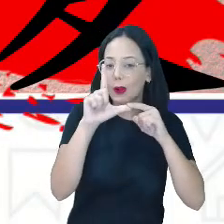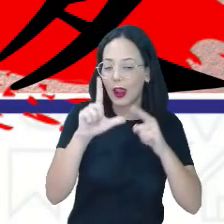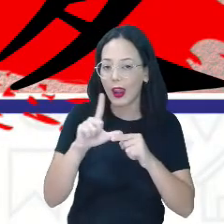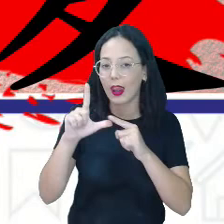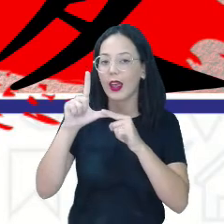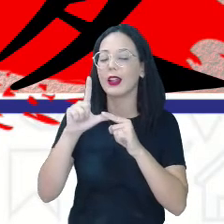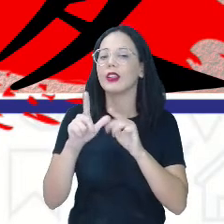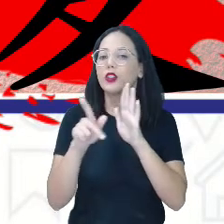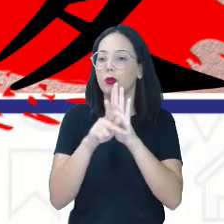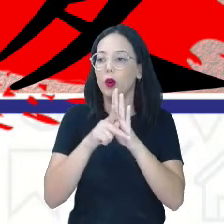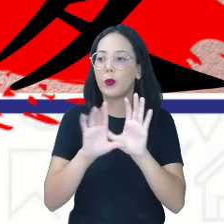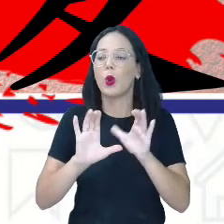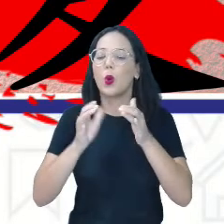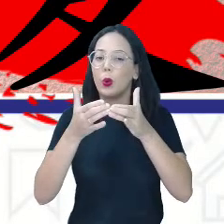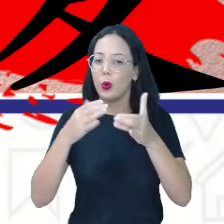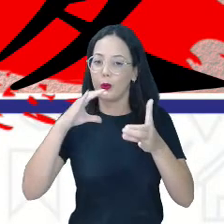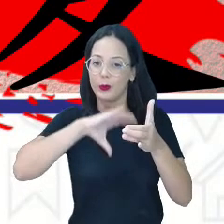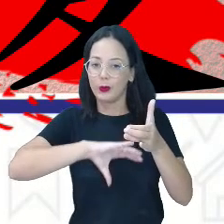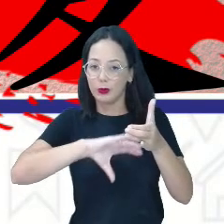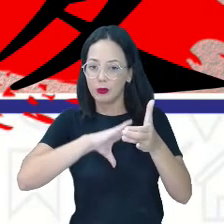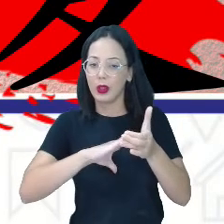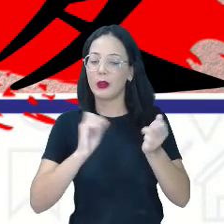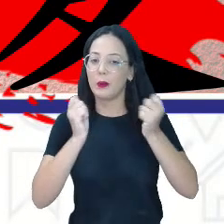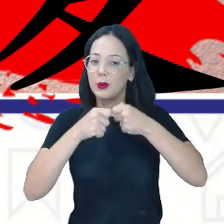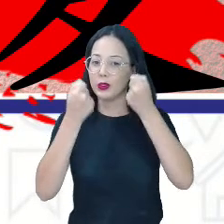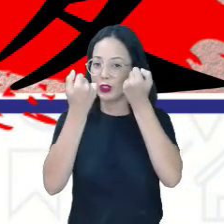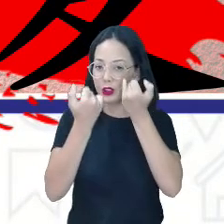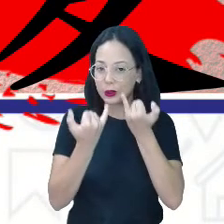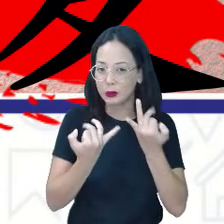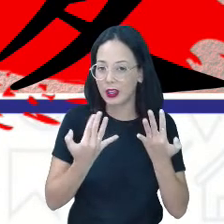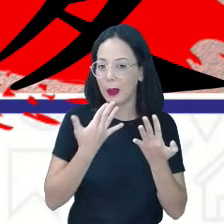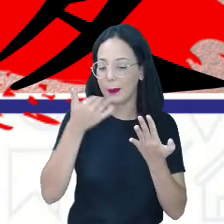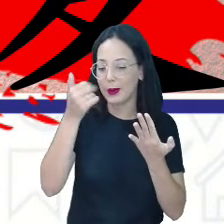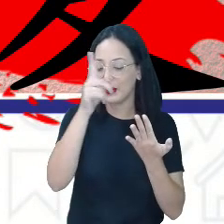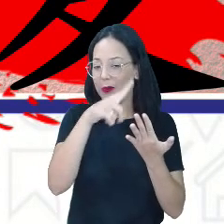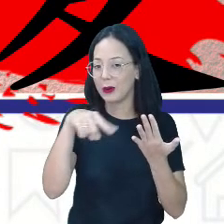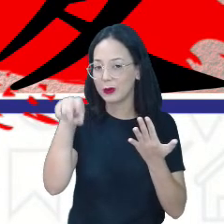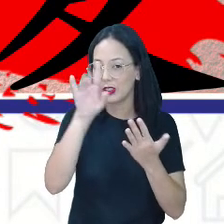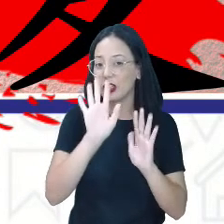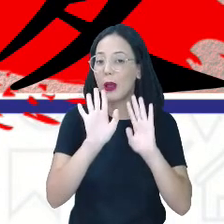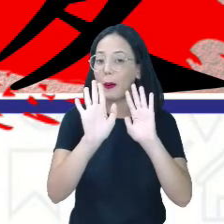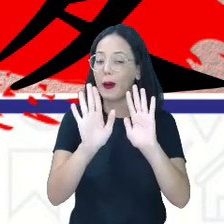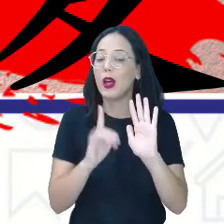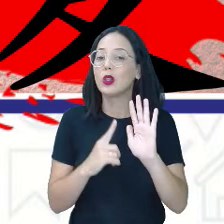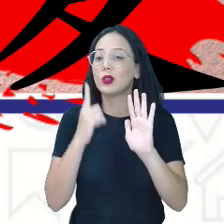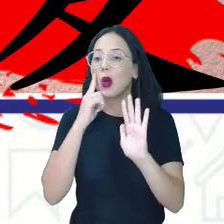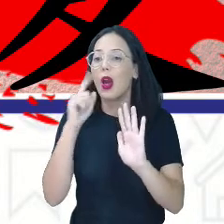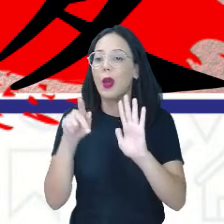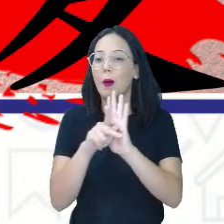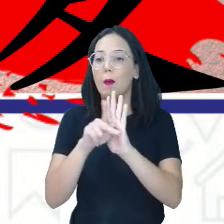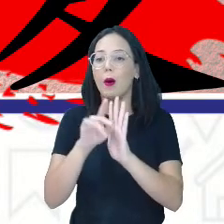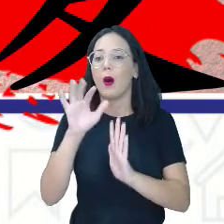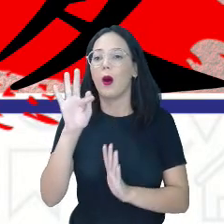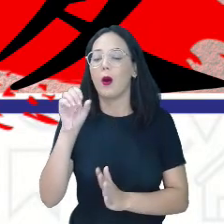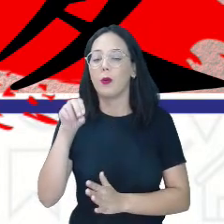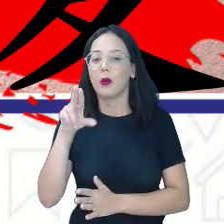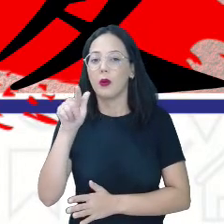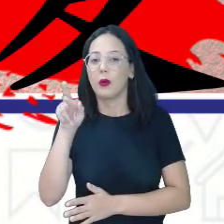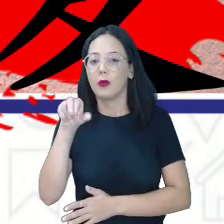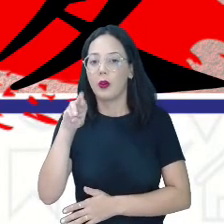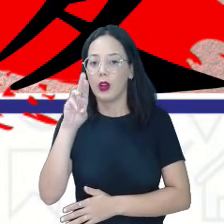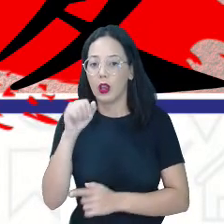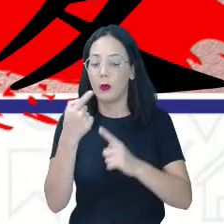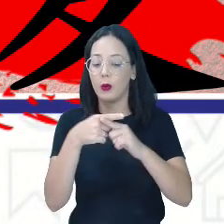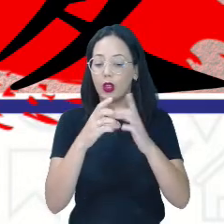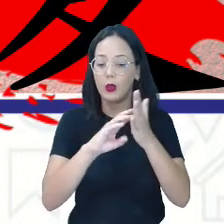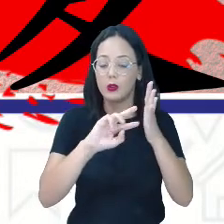Isso aí a equipe, né, de língua portuguesa pode explicar melhor para vocês, mas são fonogramas, ou seja, cada